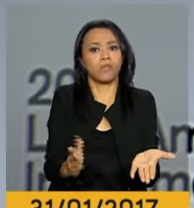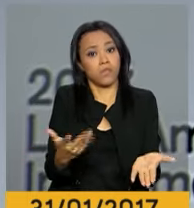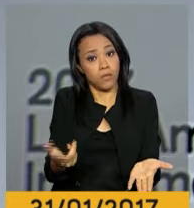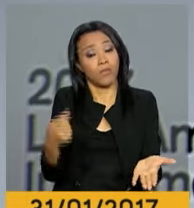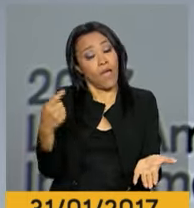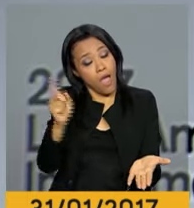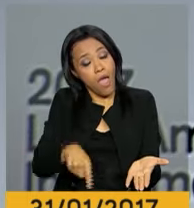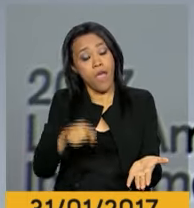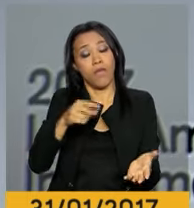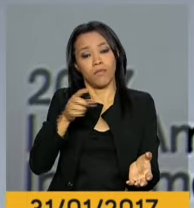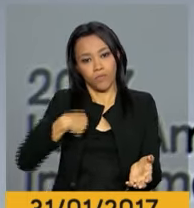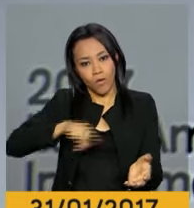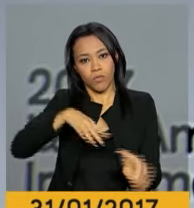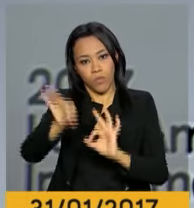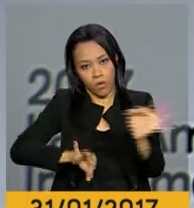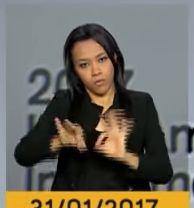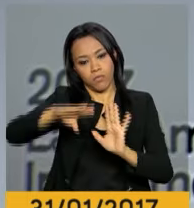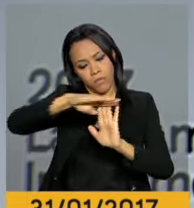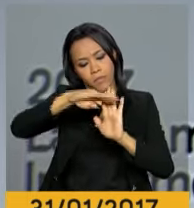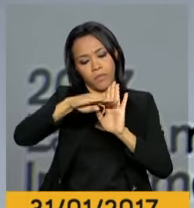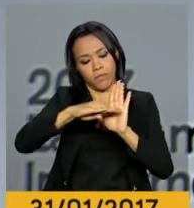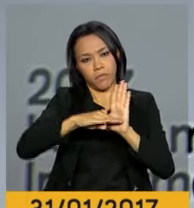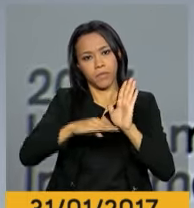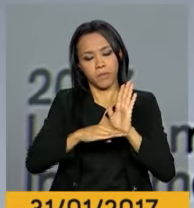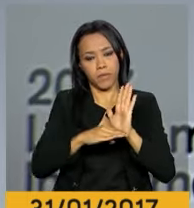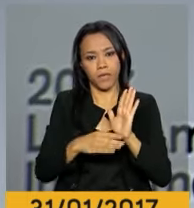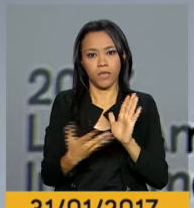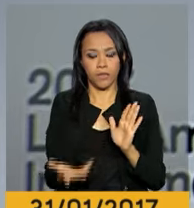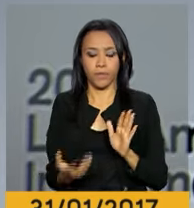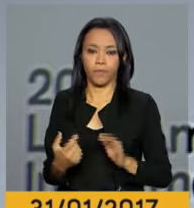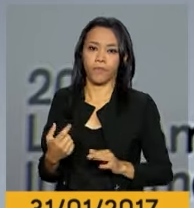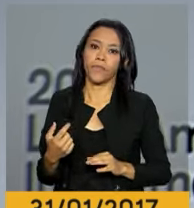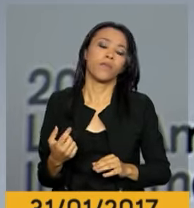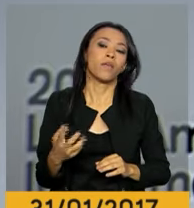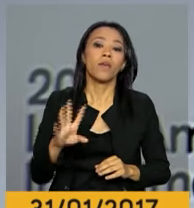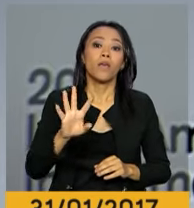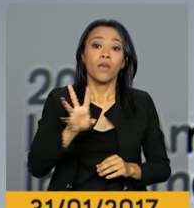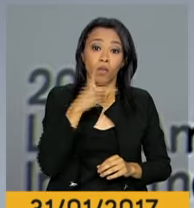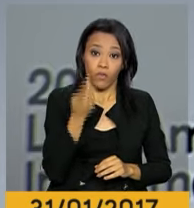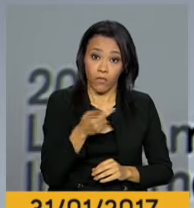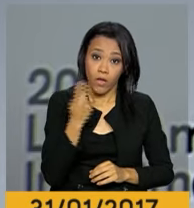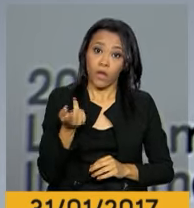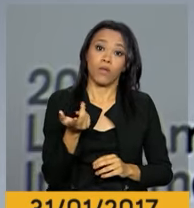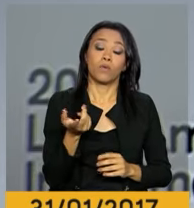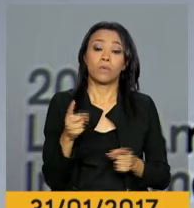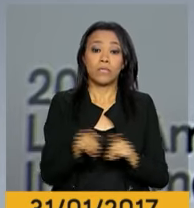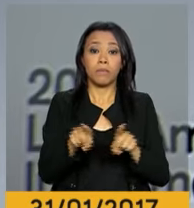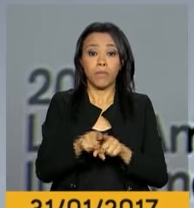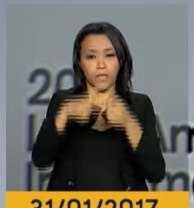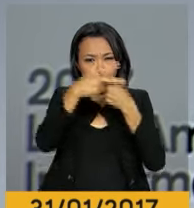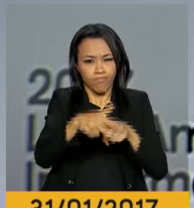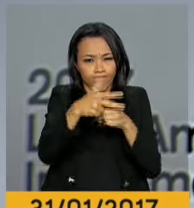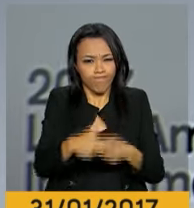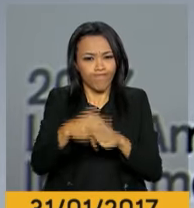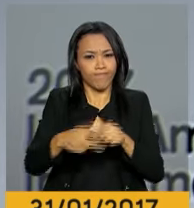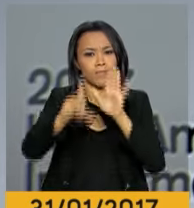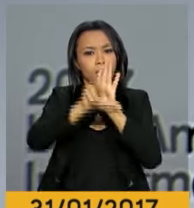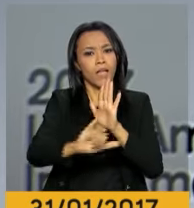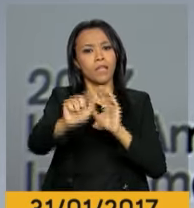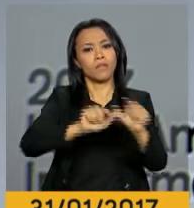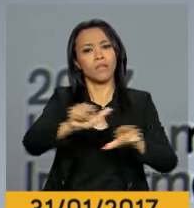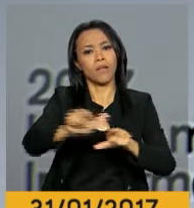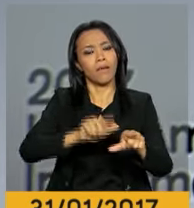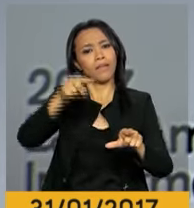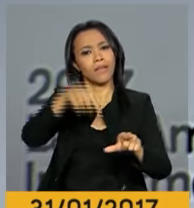precisamente nessa direção e eu eh de logo eu falo da readequação das leis trabalhistas que é uma Peça chave